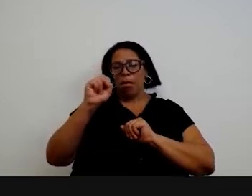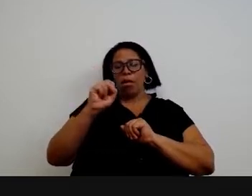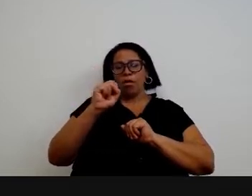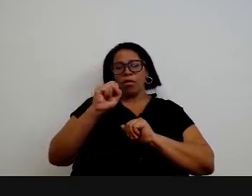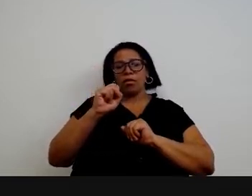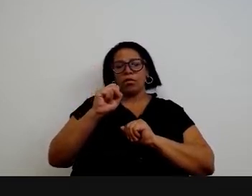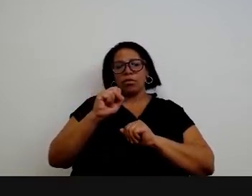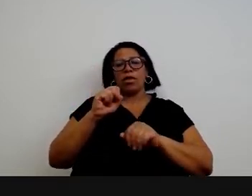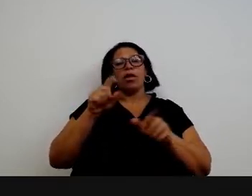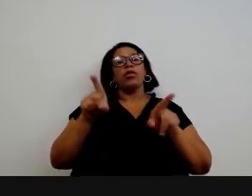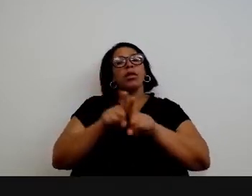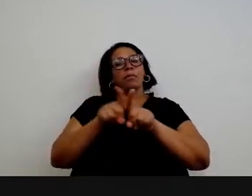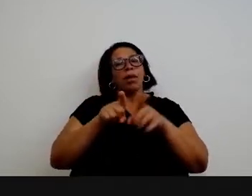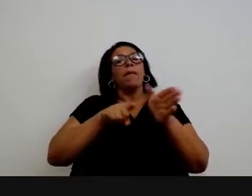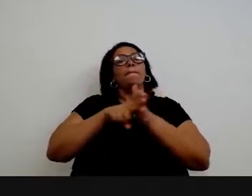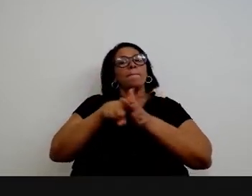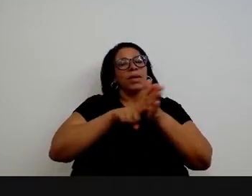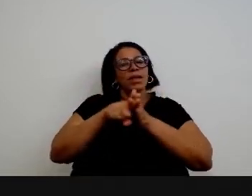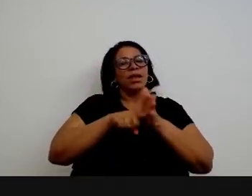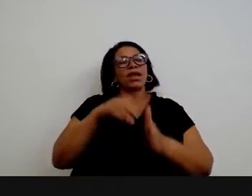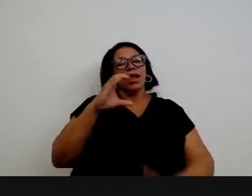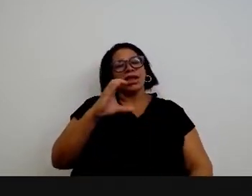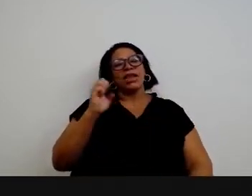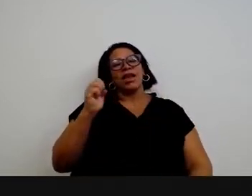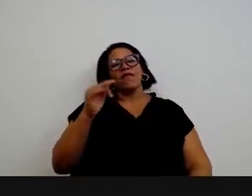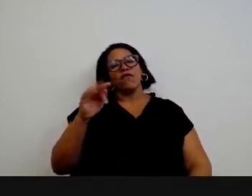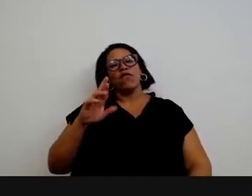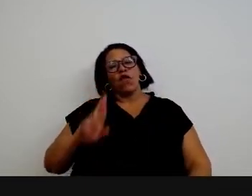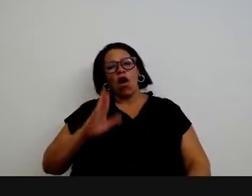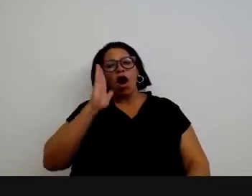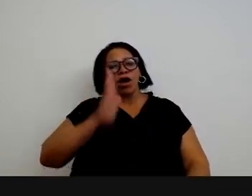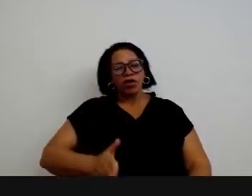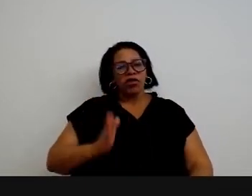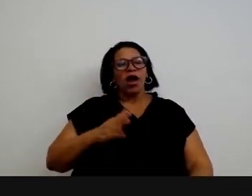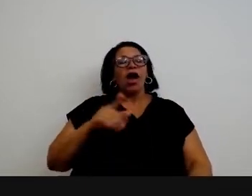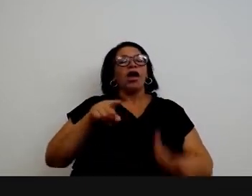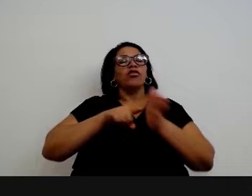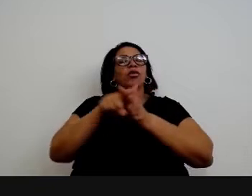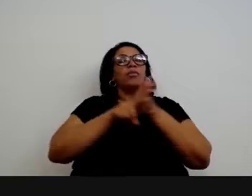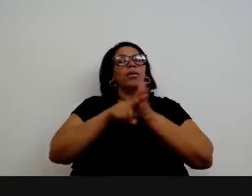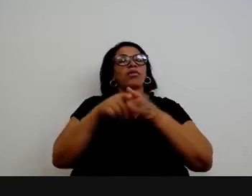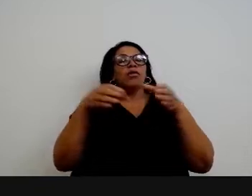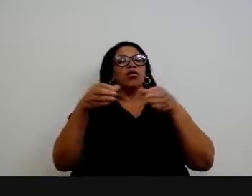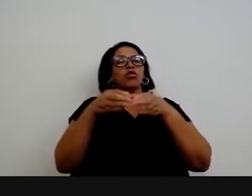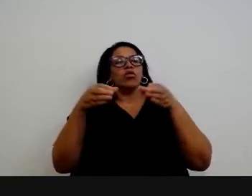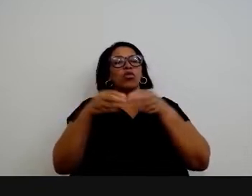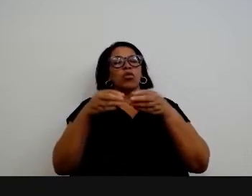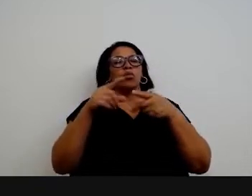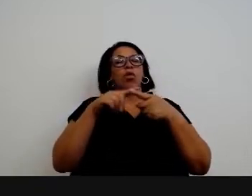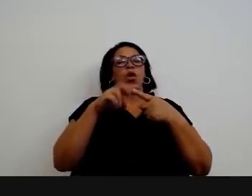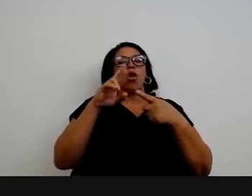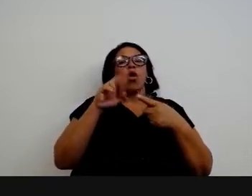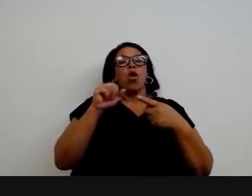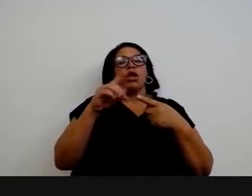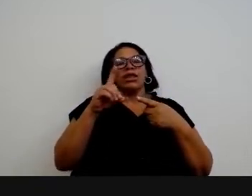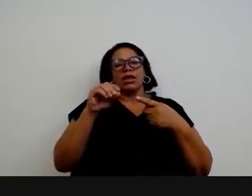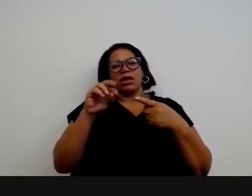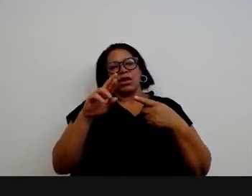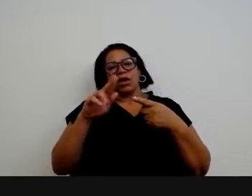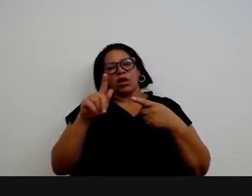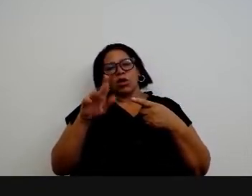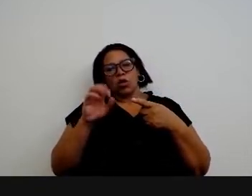Eu fui pesquisador daqui, eu tinha uma linha de pesquisa com o professor Rildo Cosson e com o professor Rodrigo Stramanho de